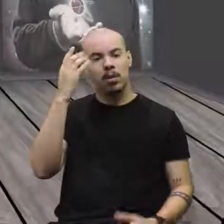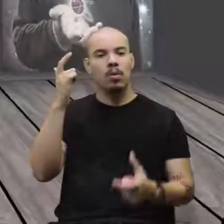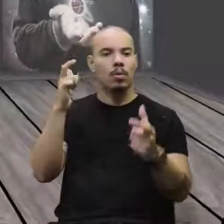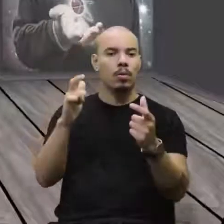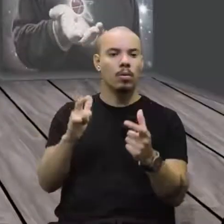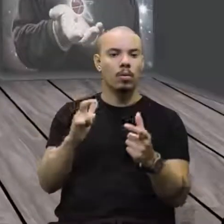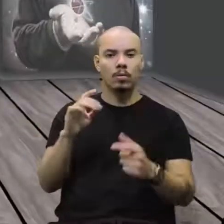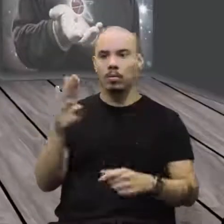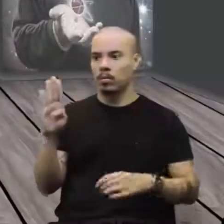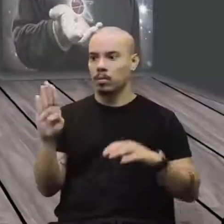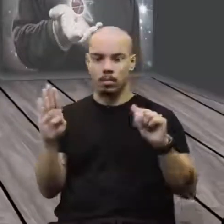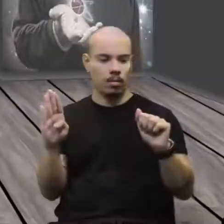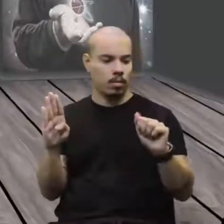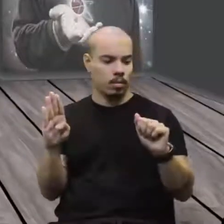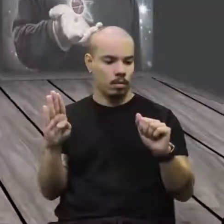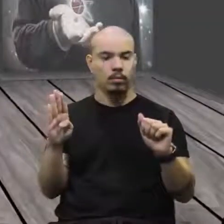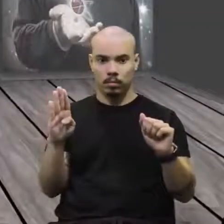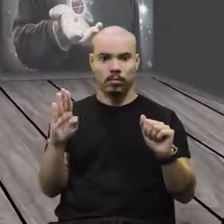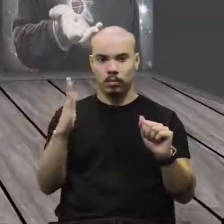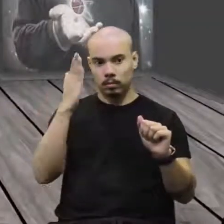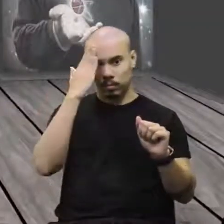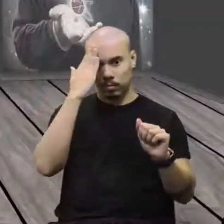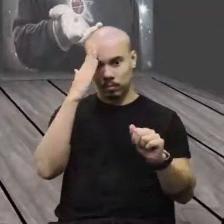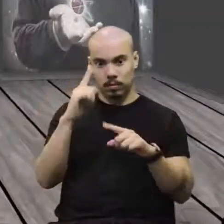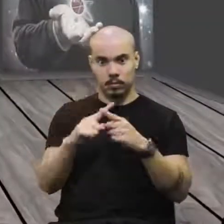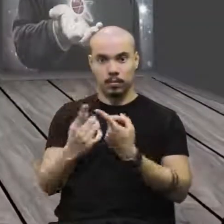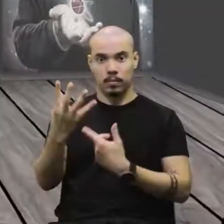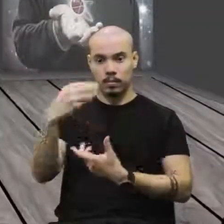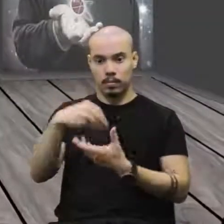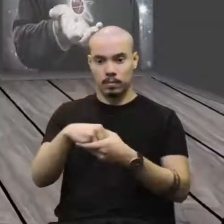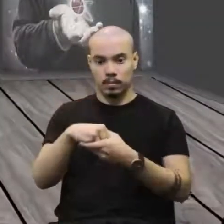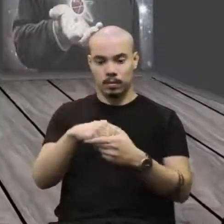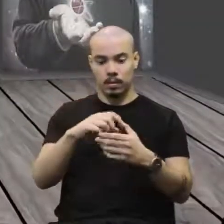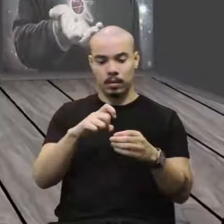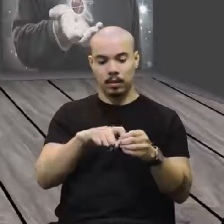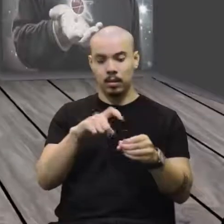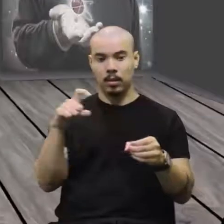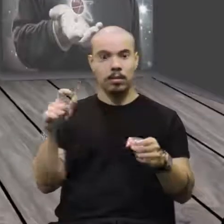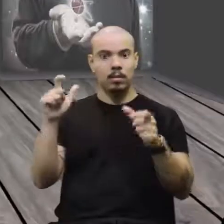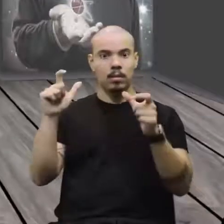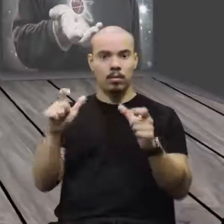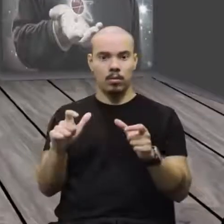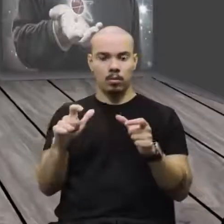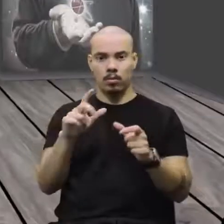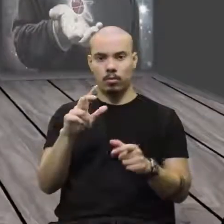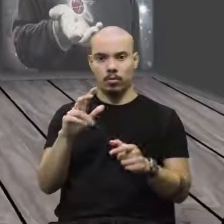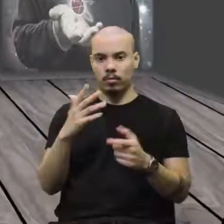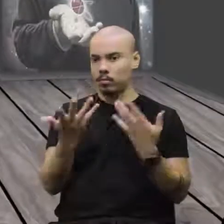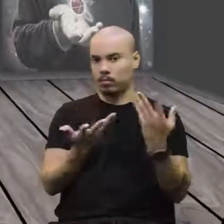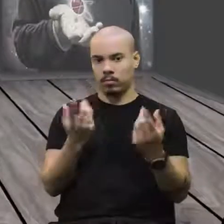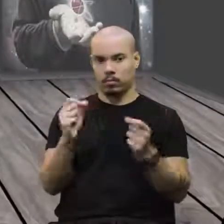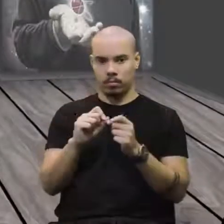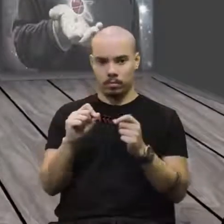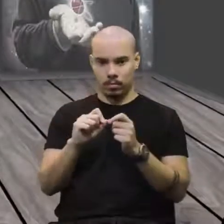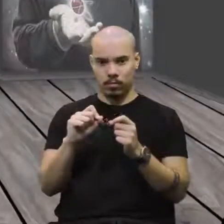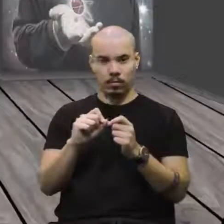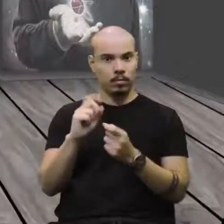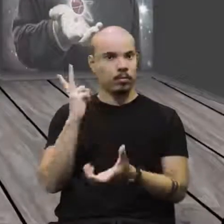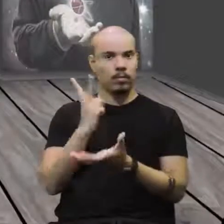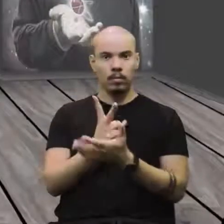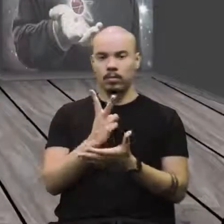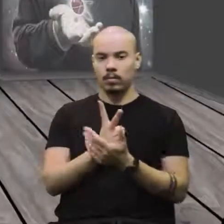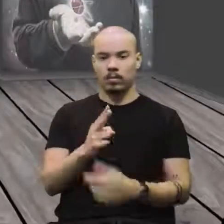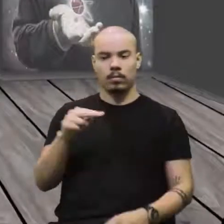do B para o A. Sim, passando do B para o A por dentro e saindo lá para passar por fora e a linha de campo norte-sul, que sai sempre do